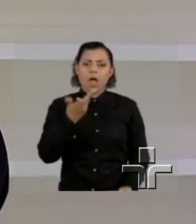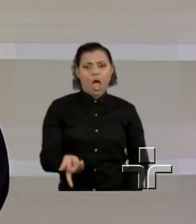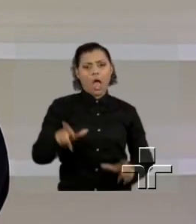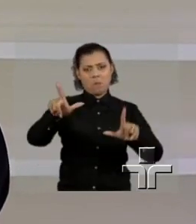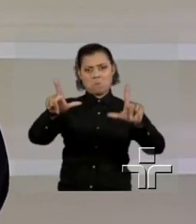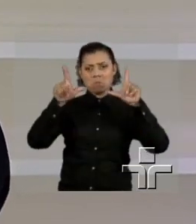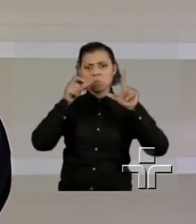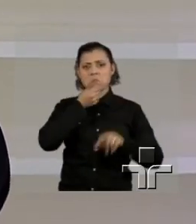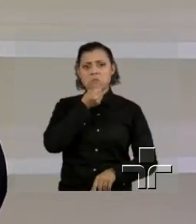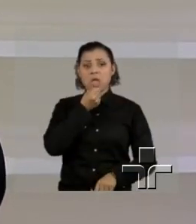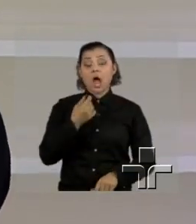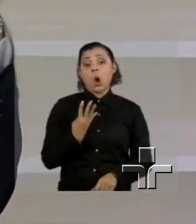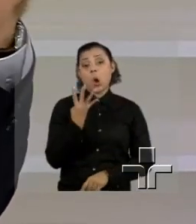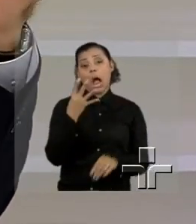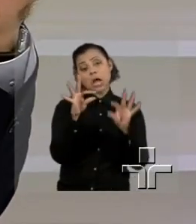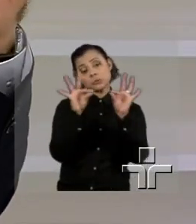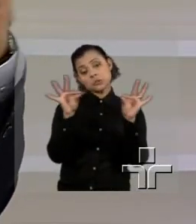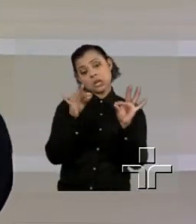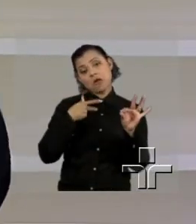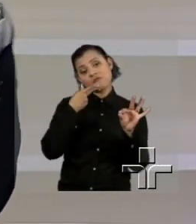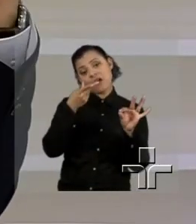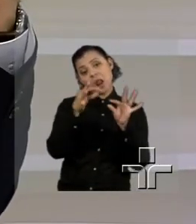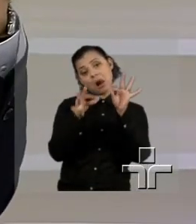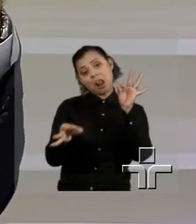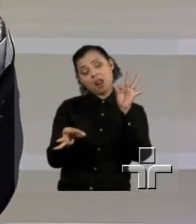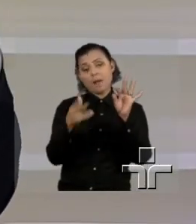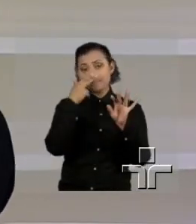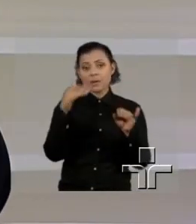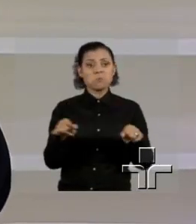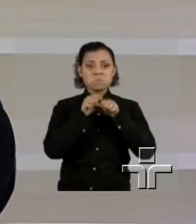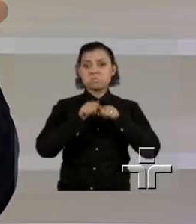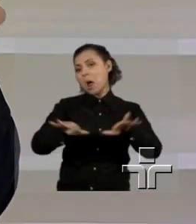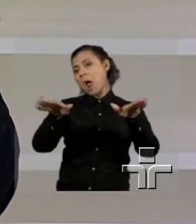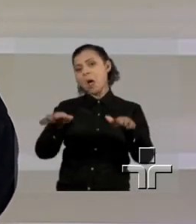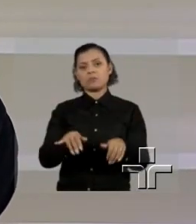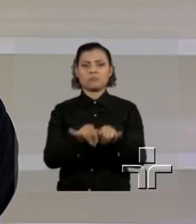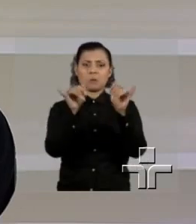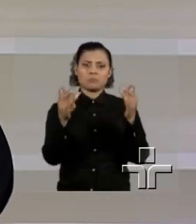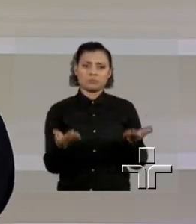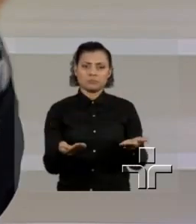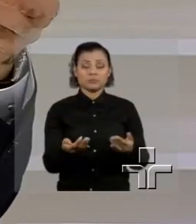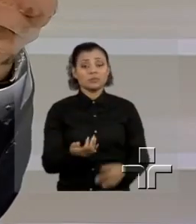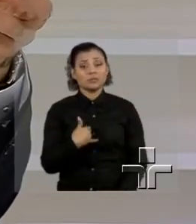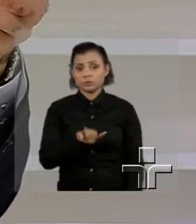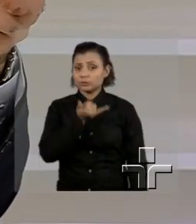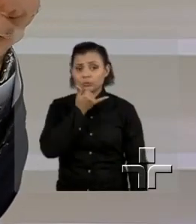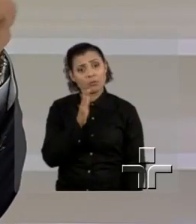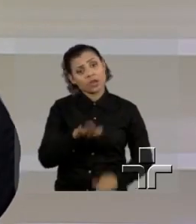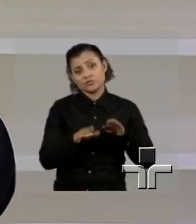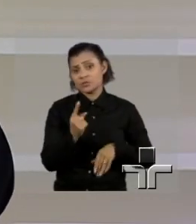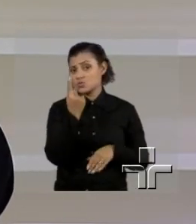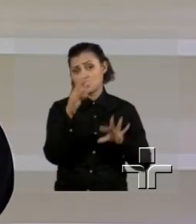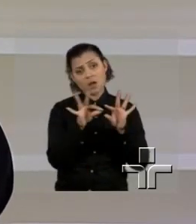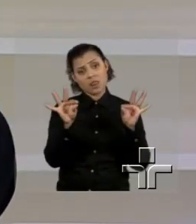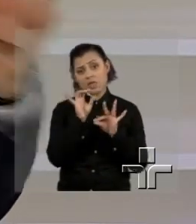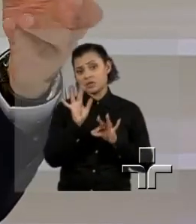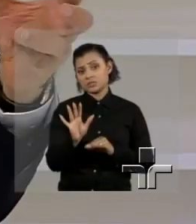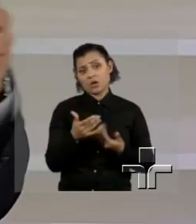que são da imprensa aí devem ter visto o Rocha Paiva defendendo de maneira fervorosa